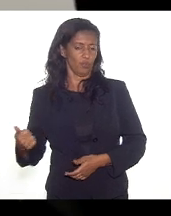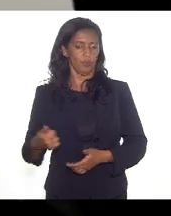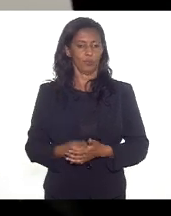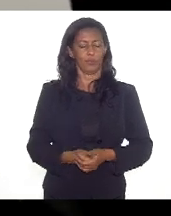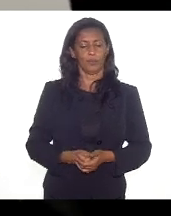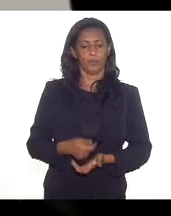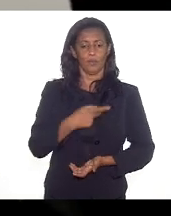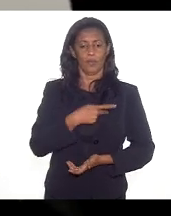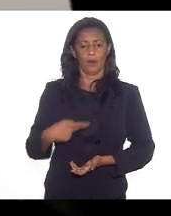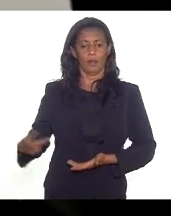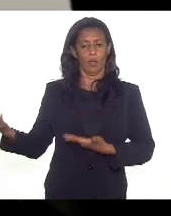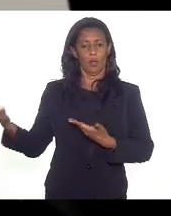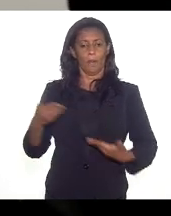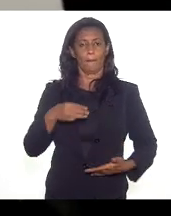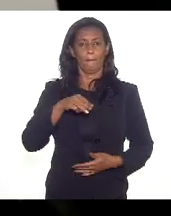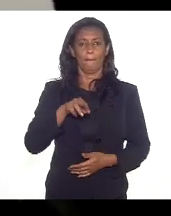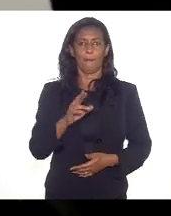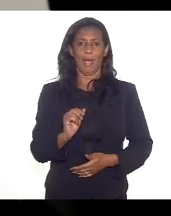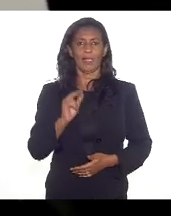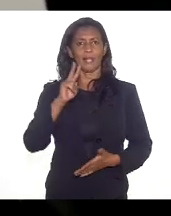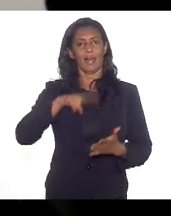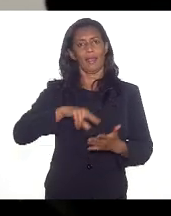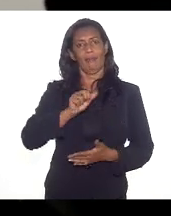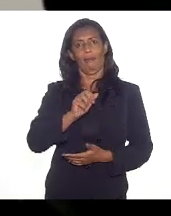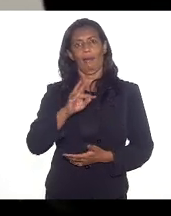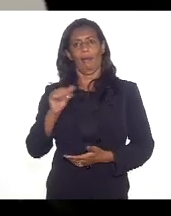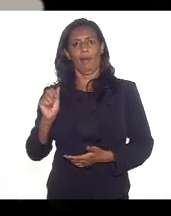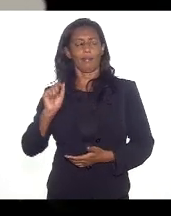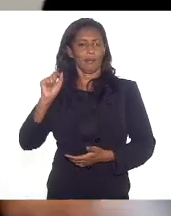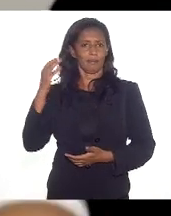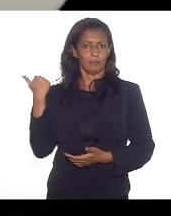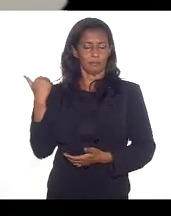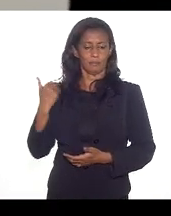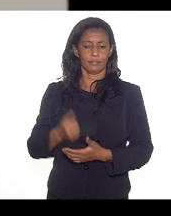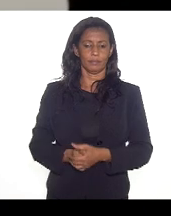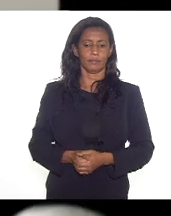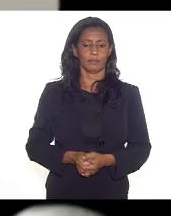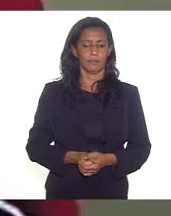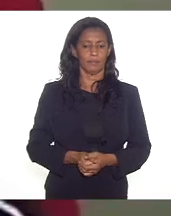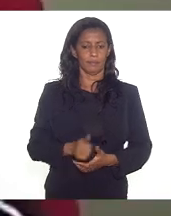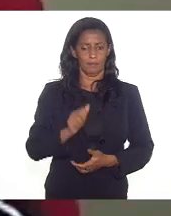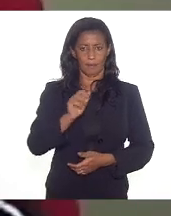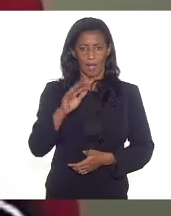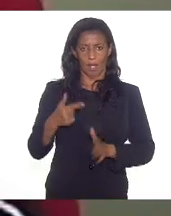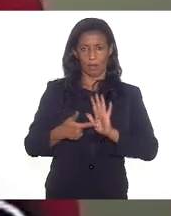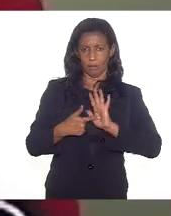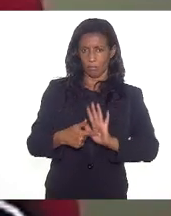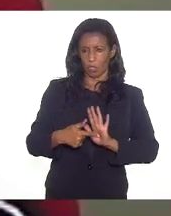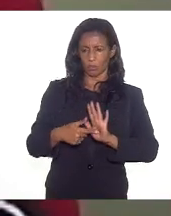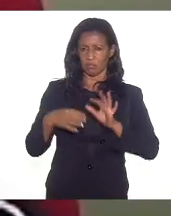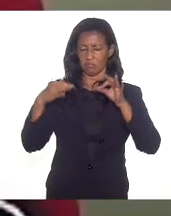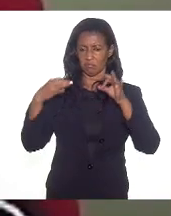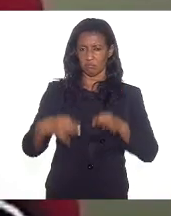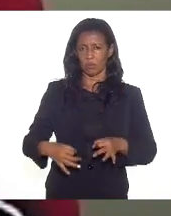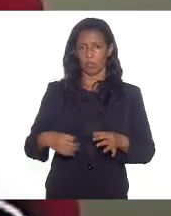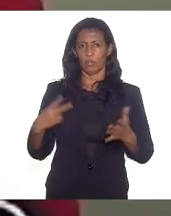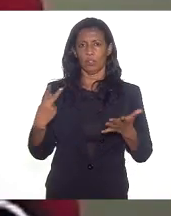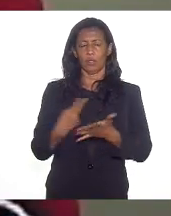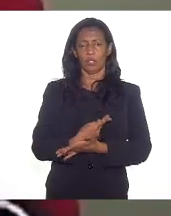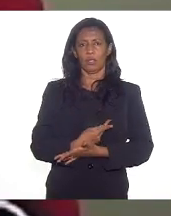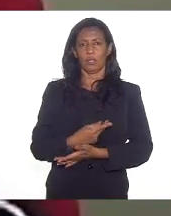A presidência convida a deputada Marta Rocha a fazer a leitura da ata da sessão anterior. A ata reflete com exatidão o ocorrido